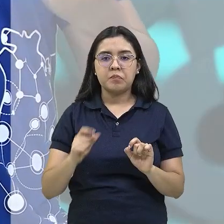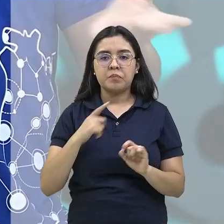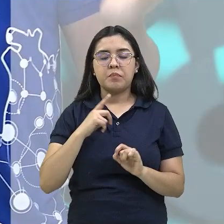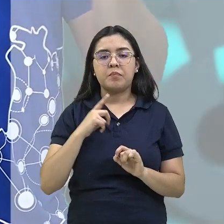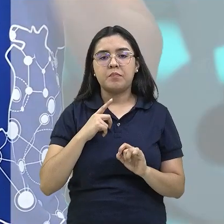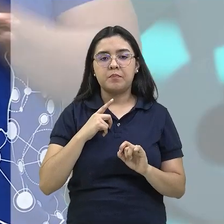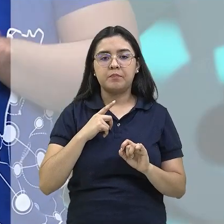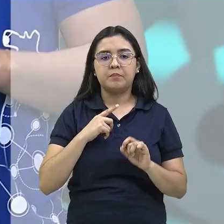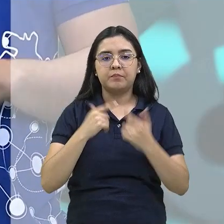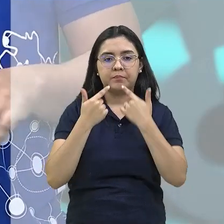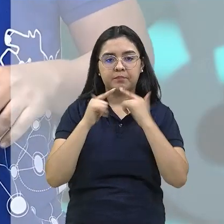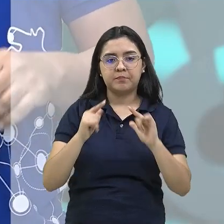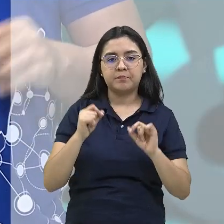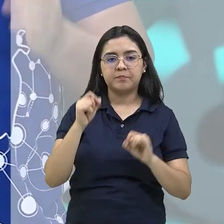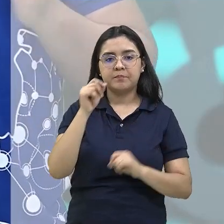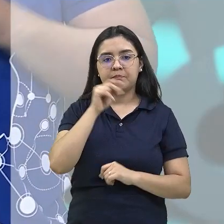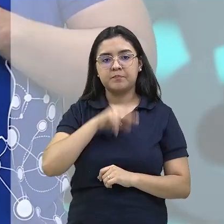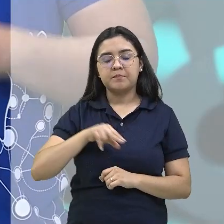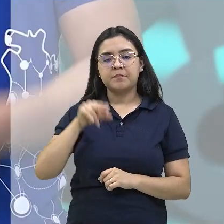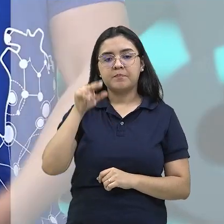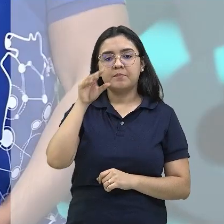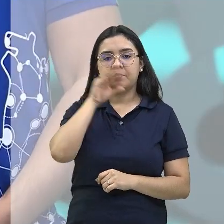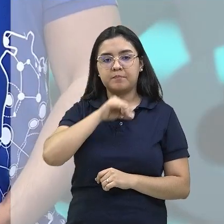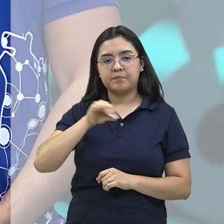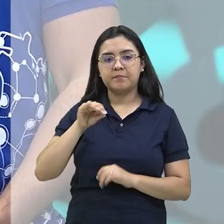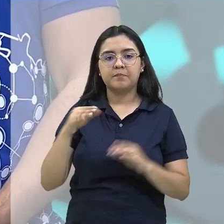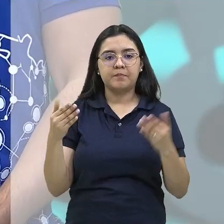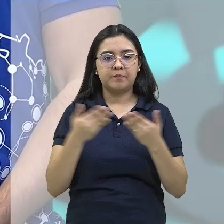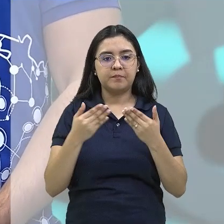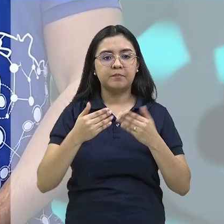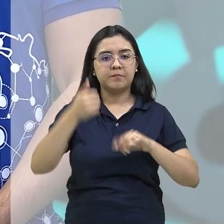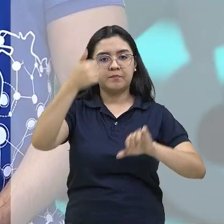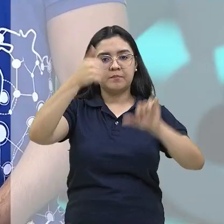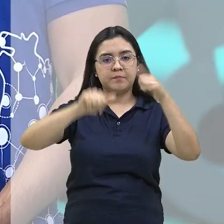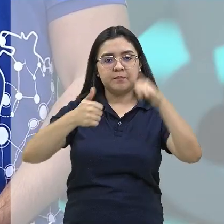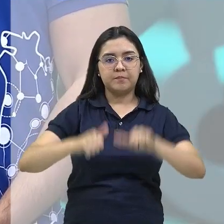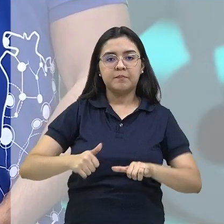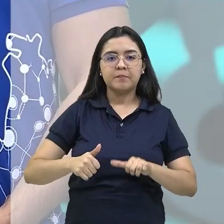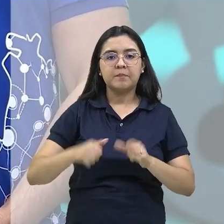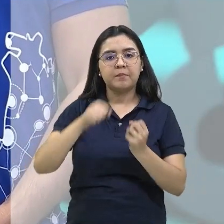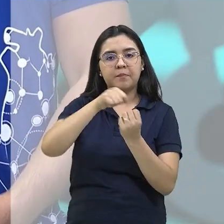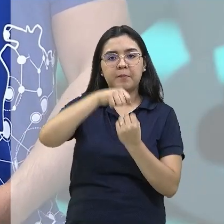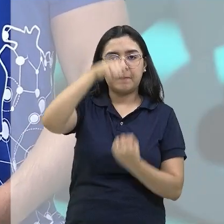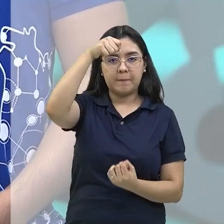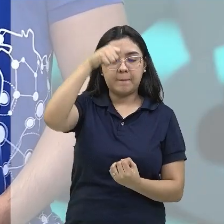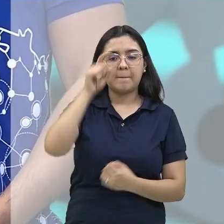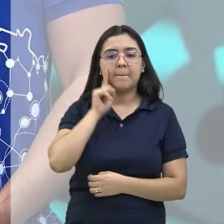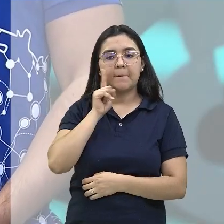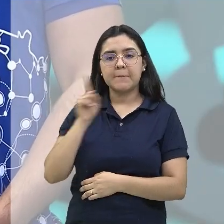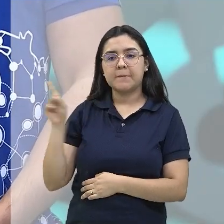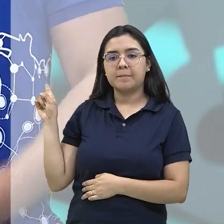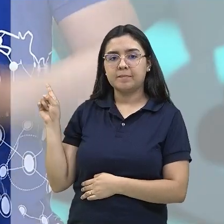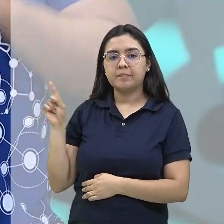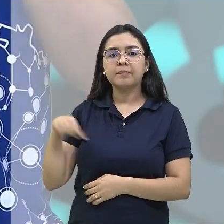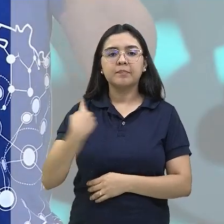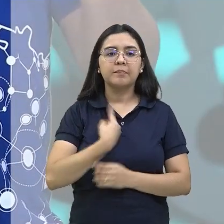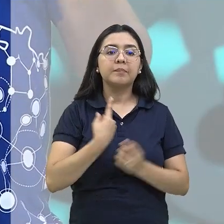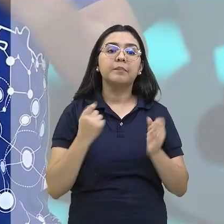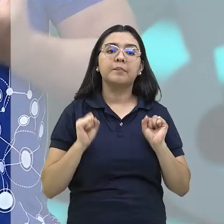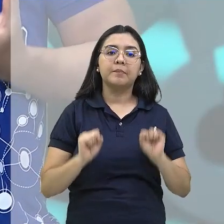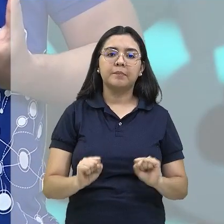linguagem verbal e não verbal, nós vamos analisar um cartaz, colocando ele aqui do lado para que a gente